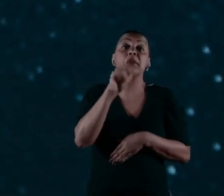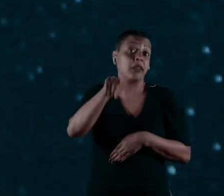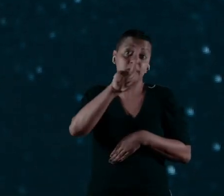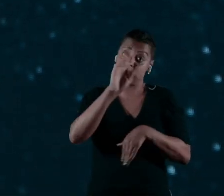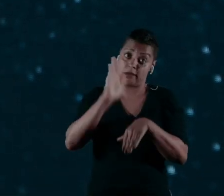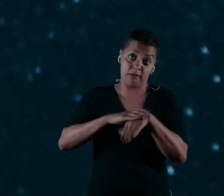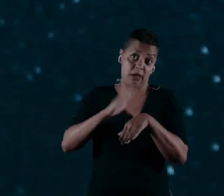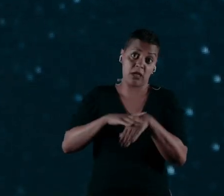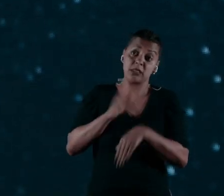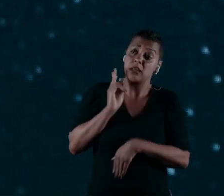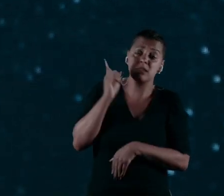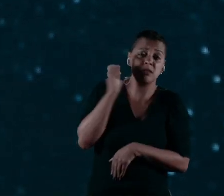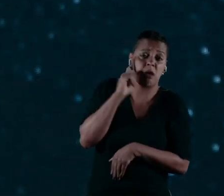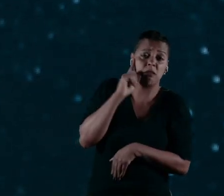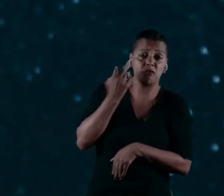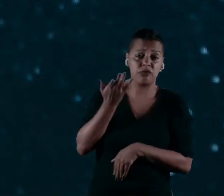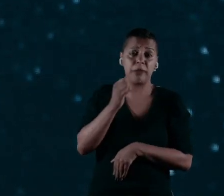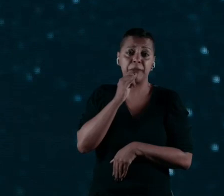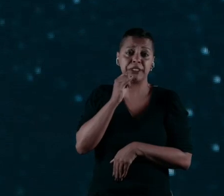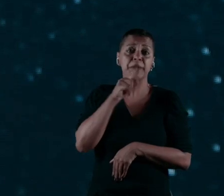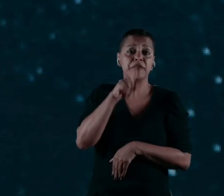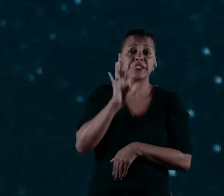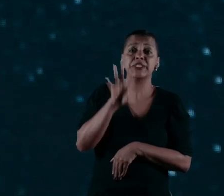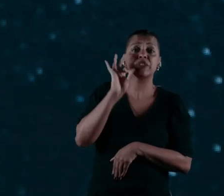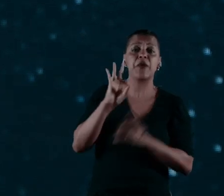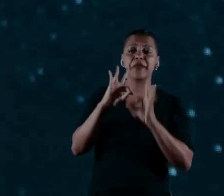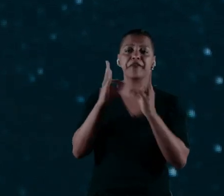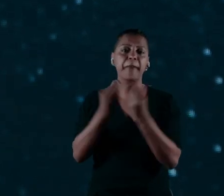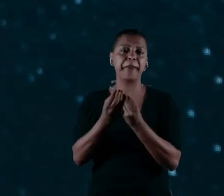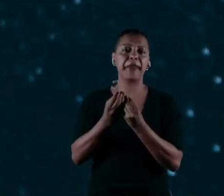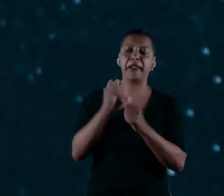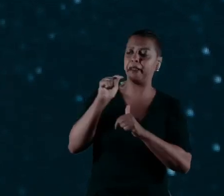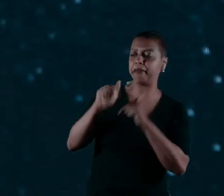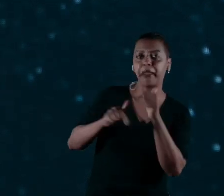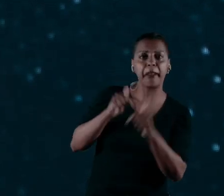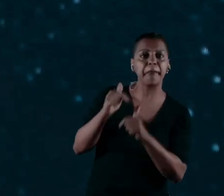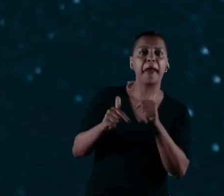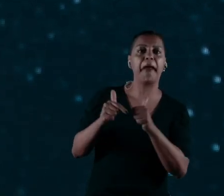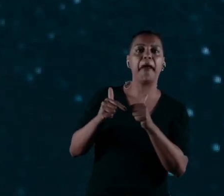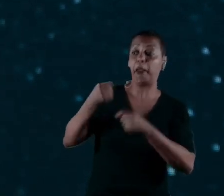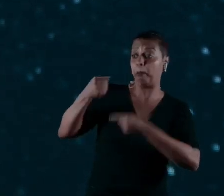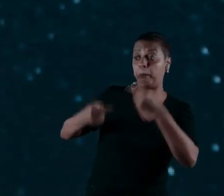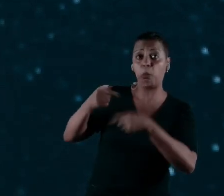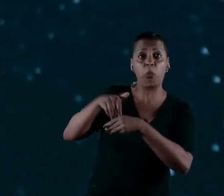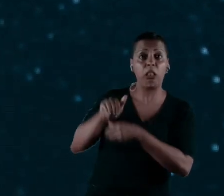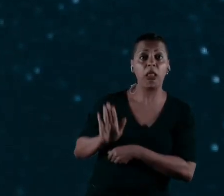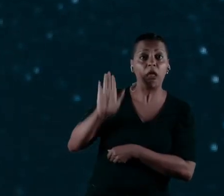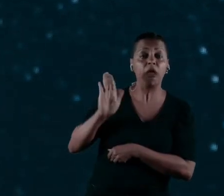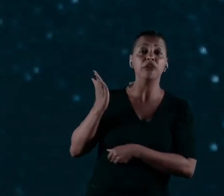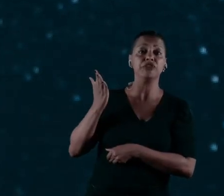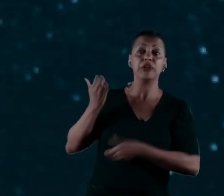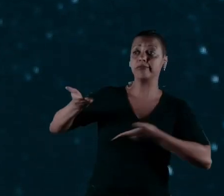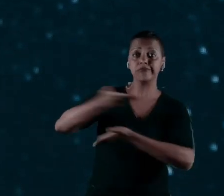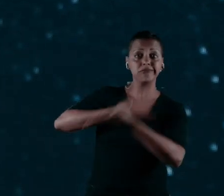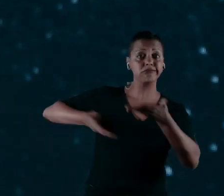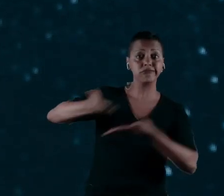trabalho, na família, na política, no lazer, nos relacionamentos.